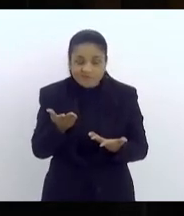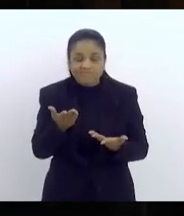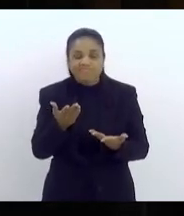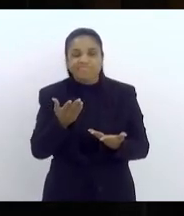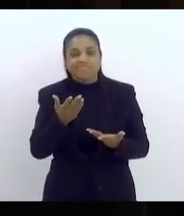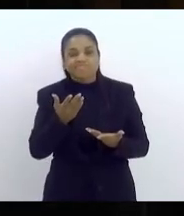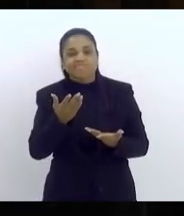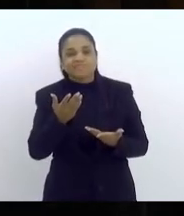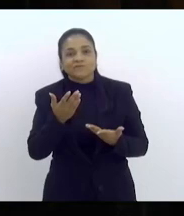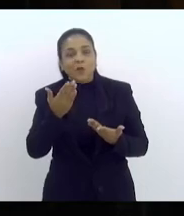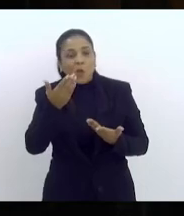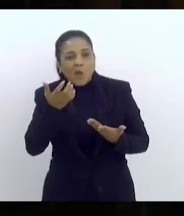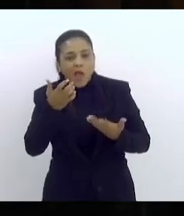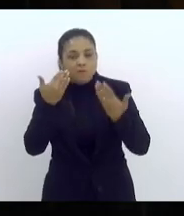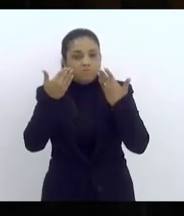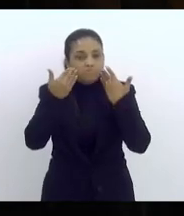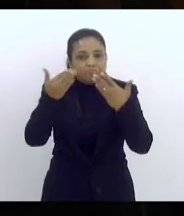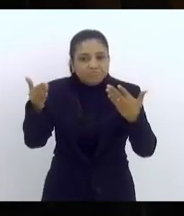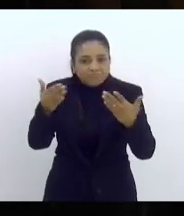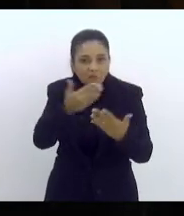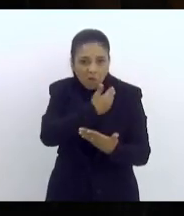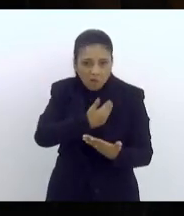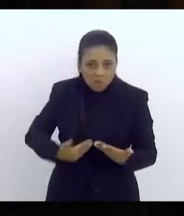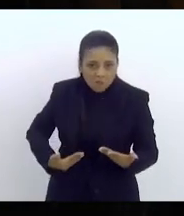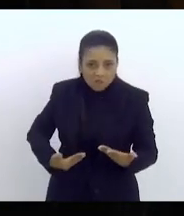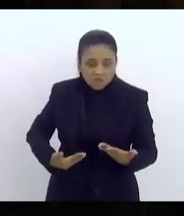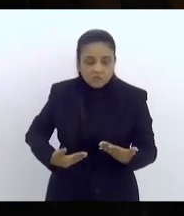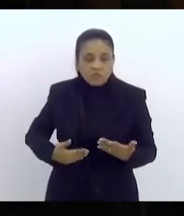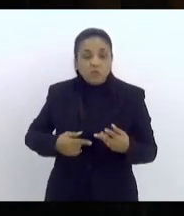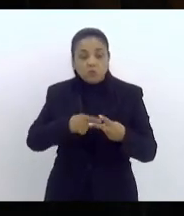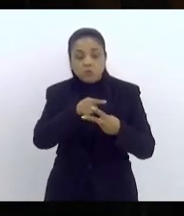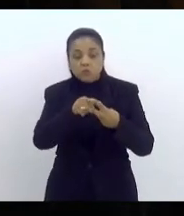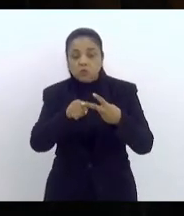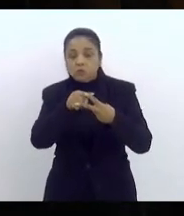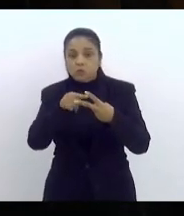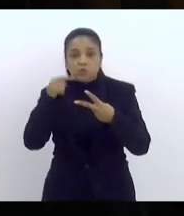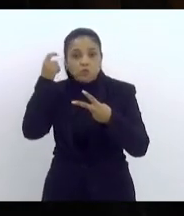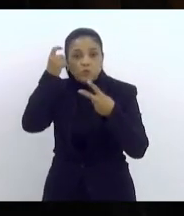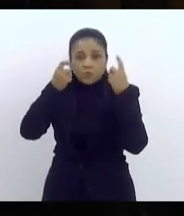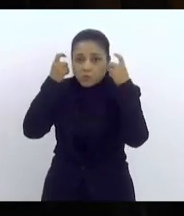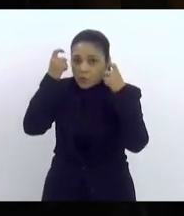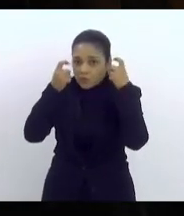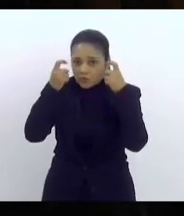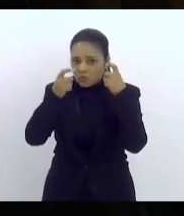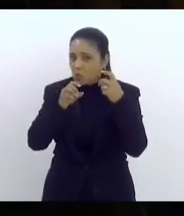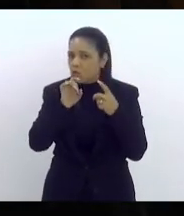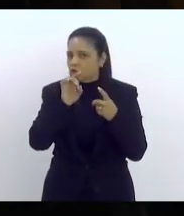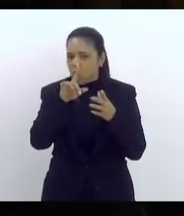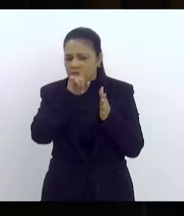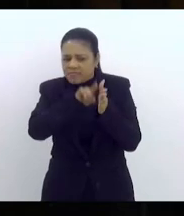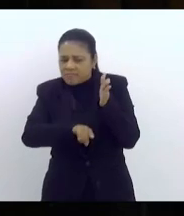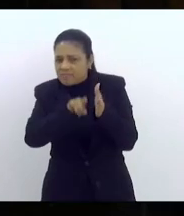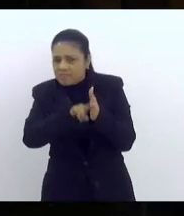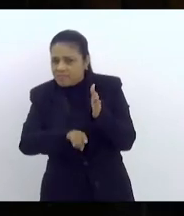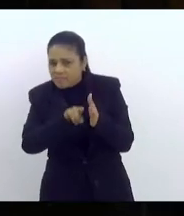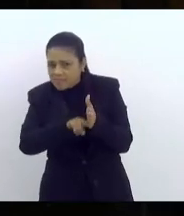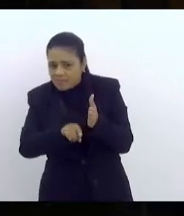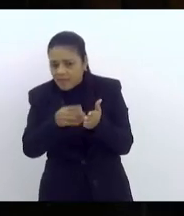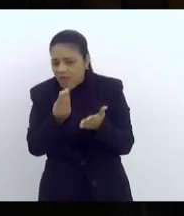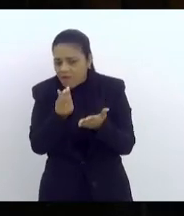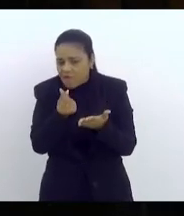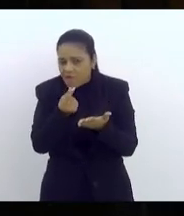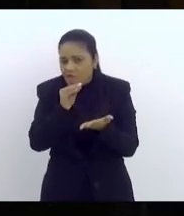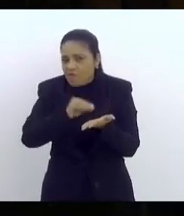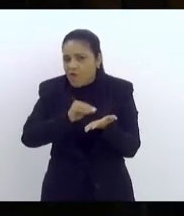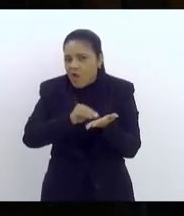tornar a pública mais duas preocupações não é só o déficit a folha